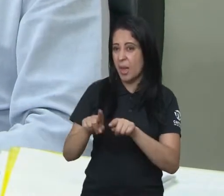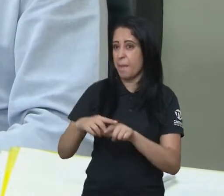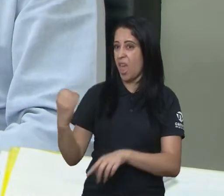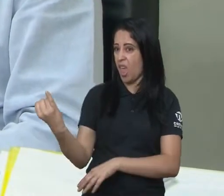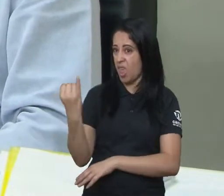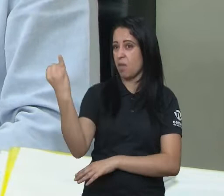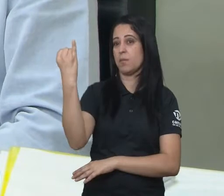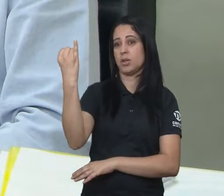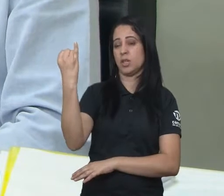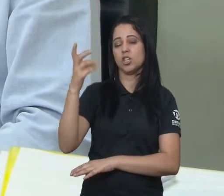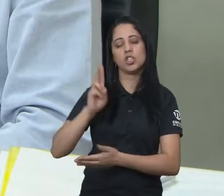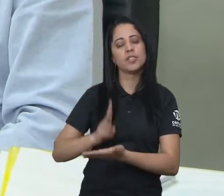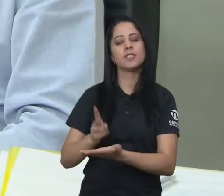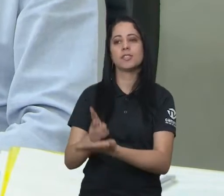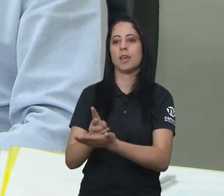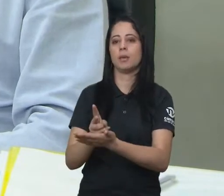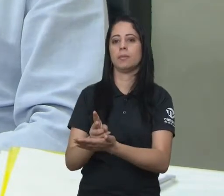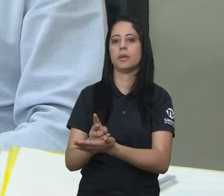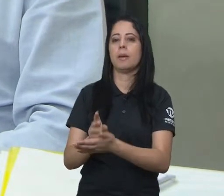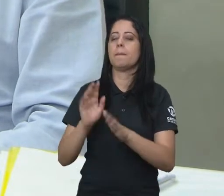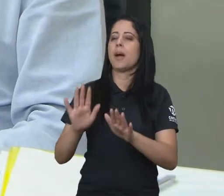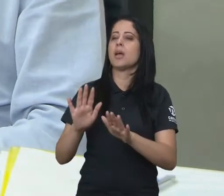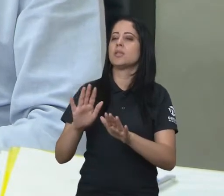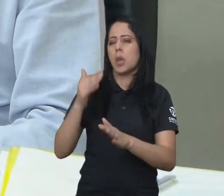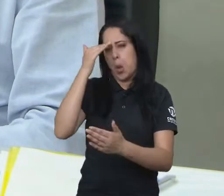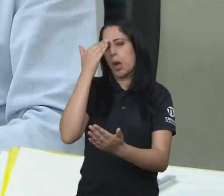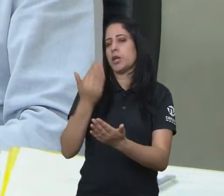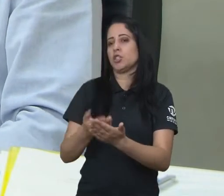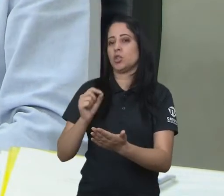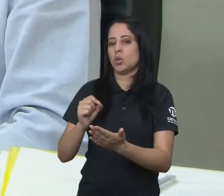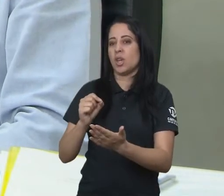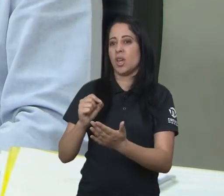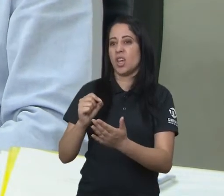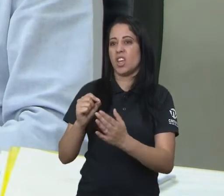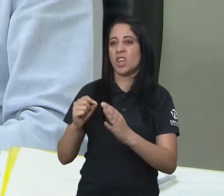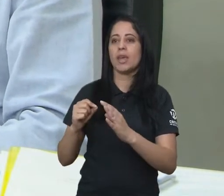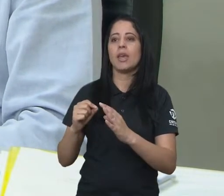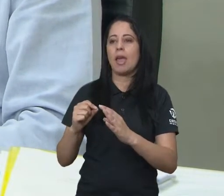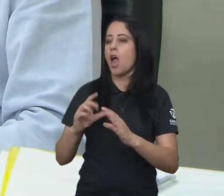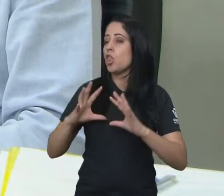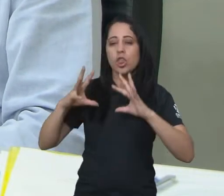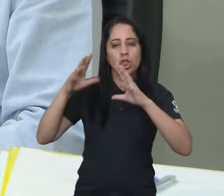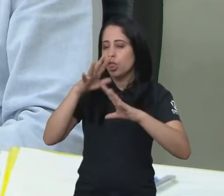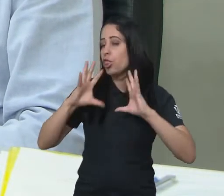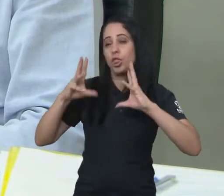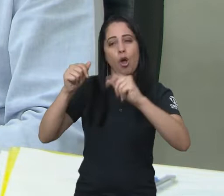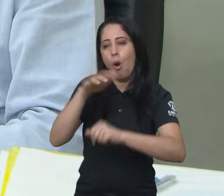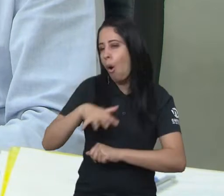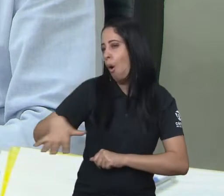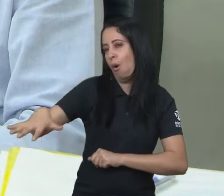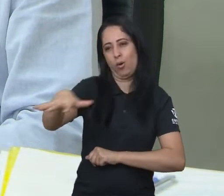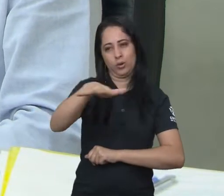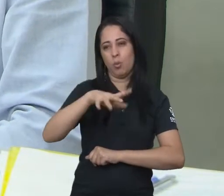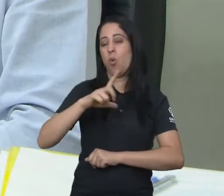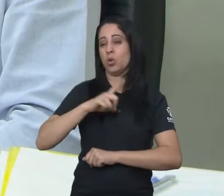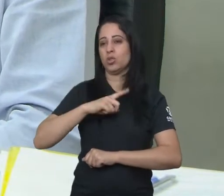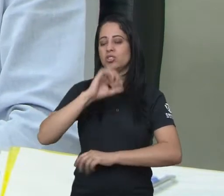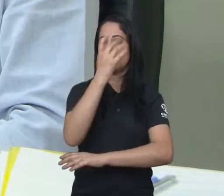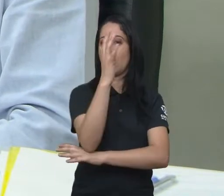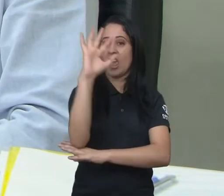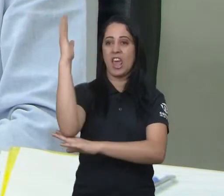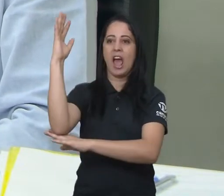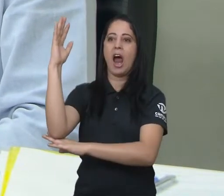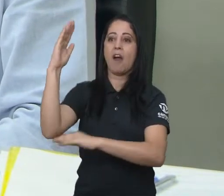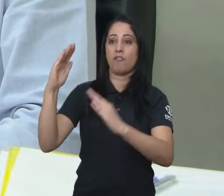dessa como o Dia da Árvore. Eu creio que todos nós temos uma árvore na nossa rua, ou na porta da nossa casa, ou no